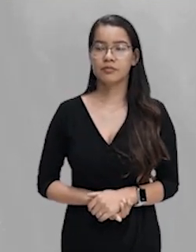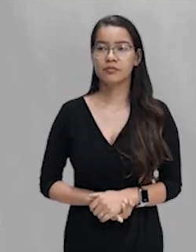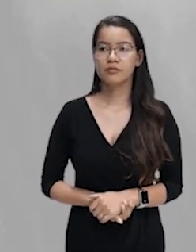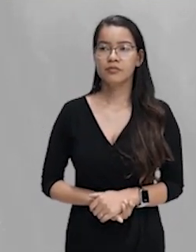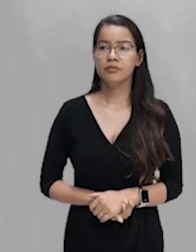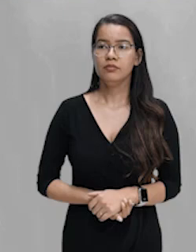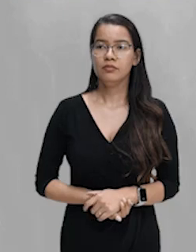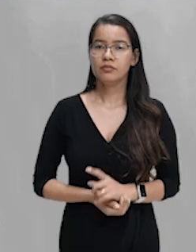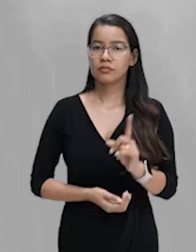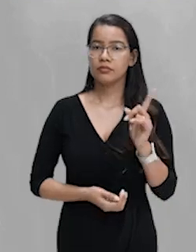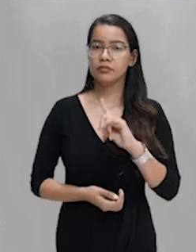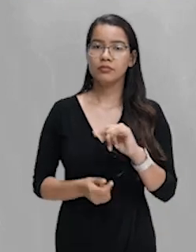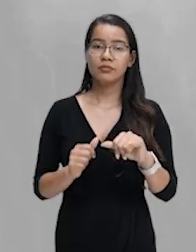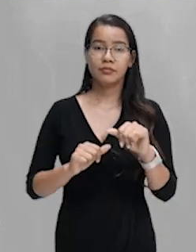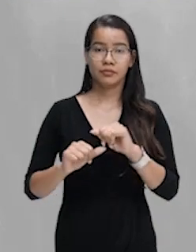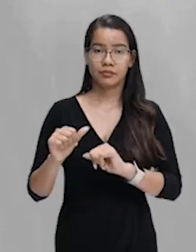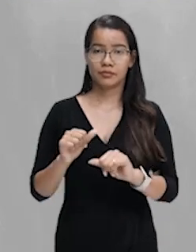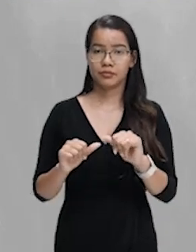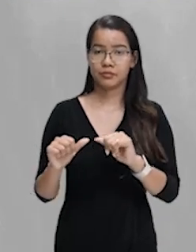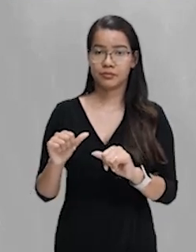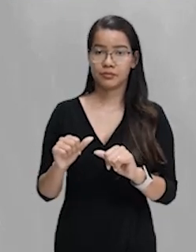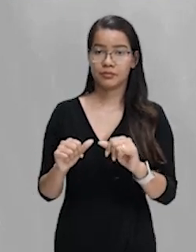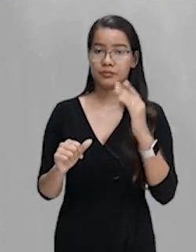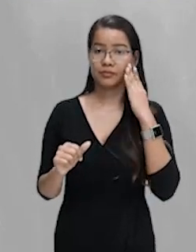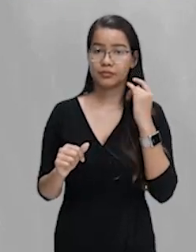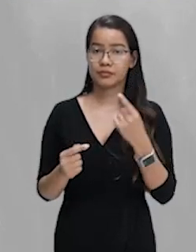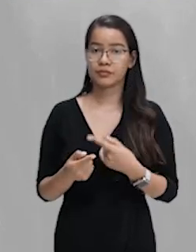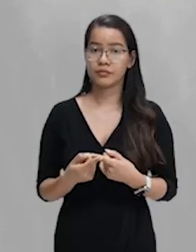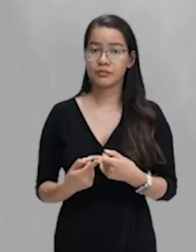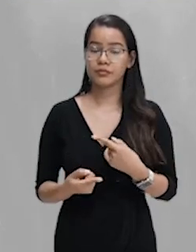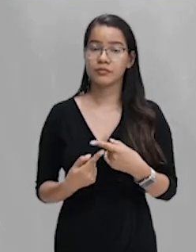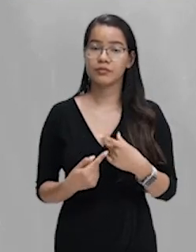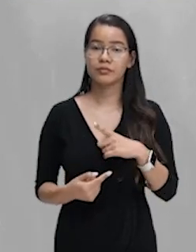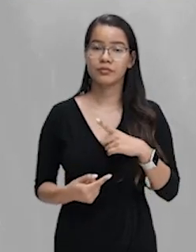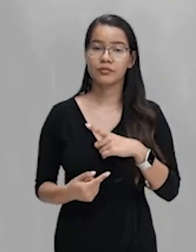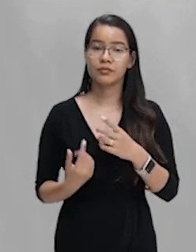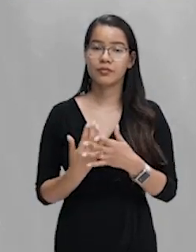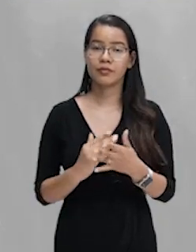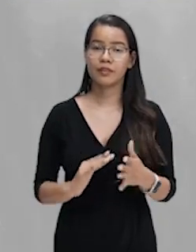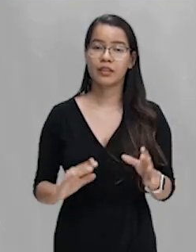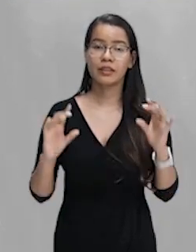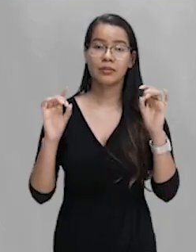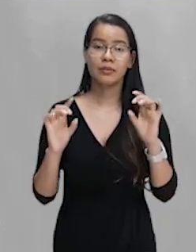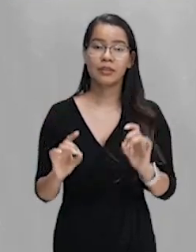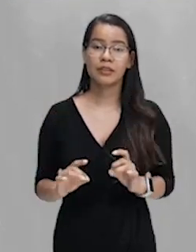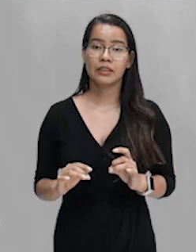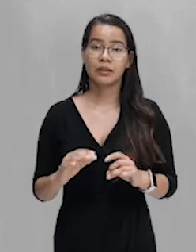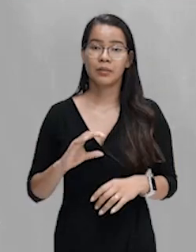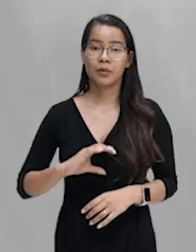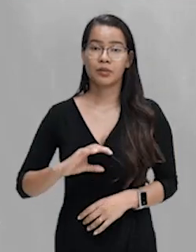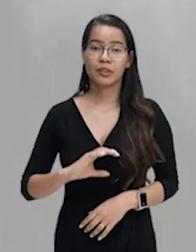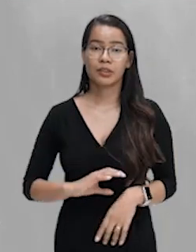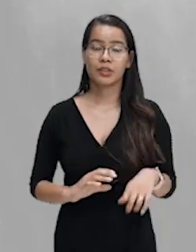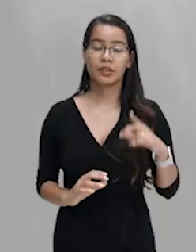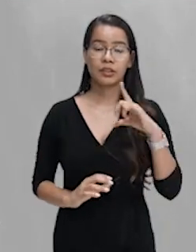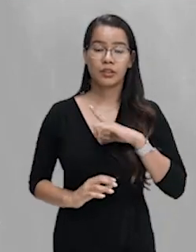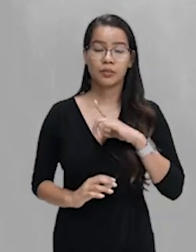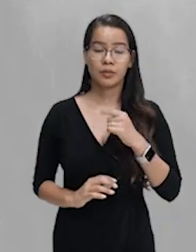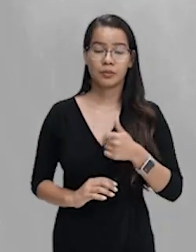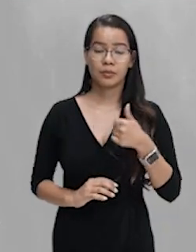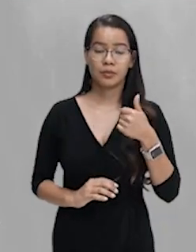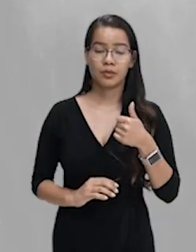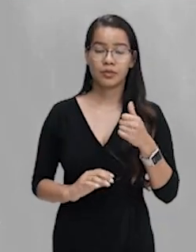hablado. Não muda. Sabe por quê? Porque eu tenho terminações específicas. Em português, eu tenho para a primeira